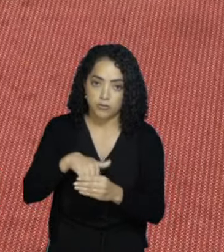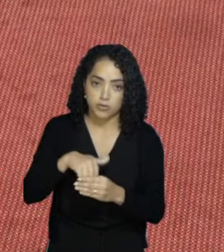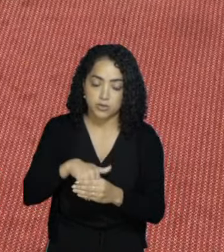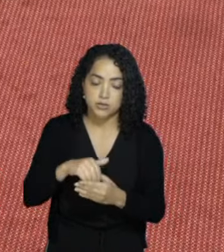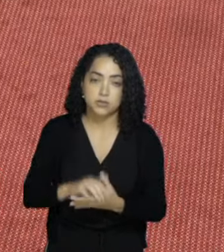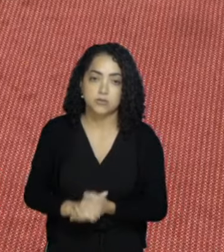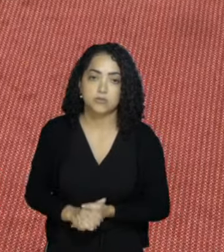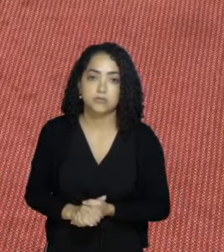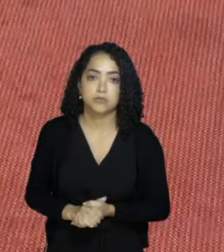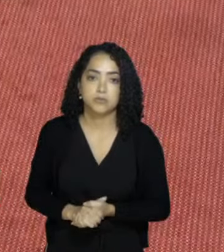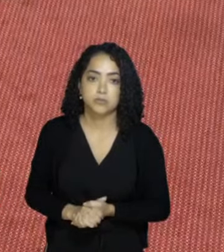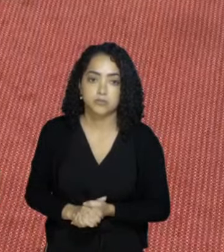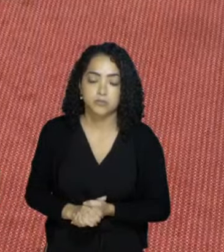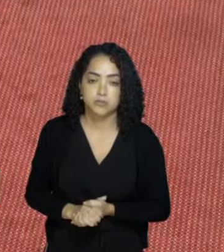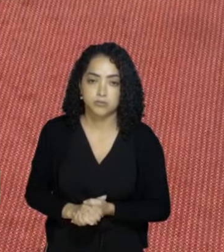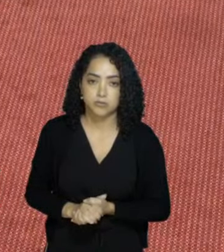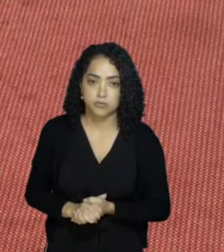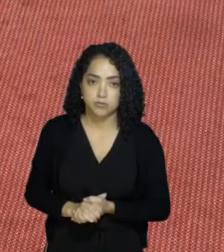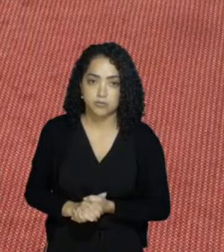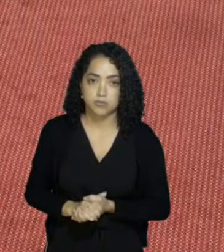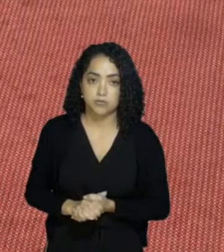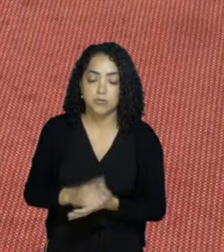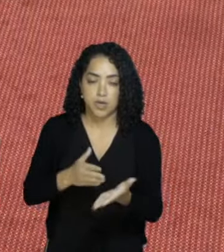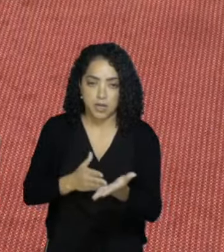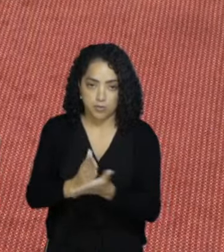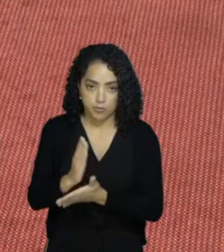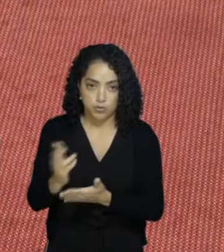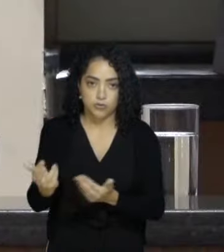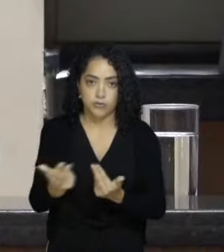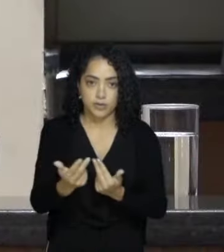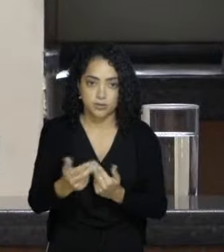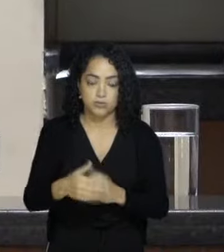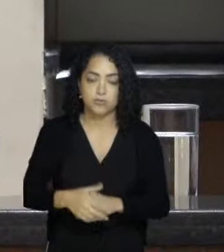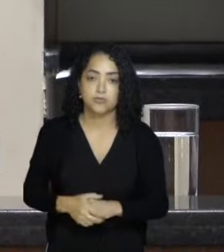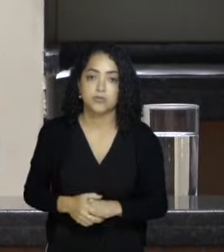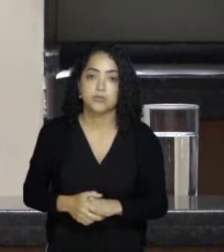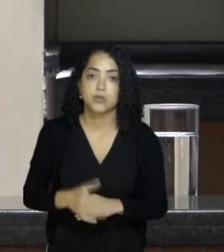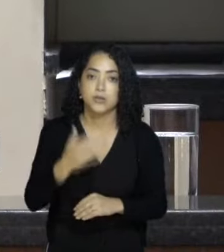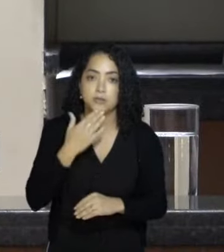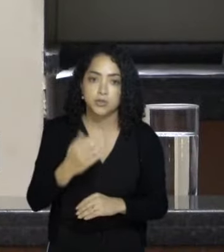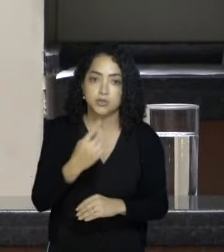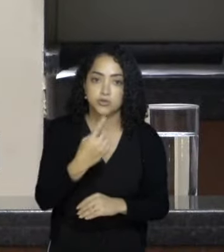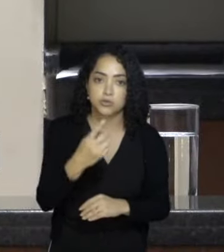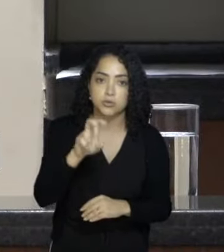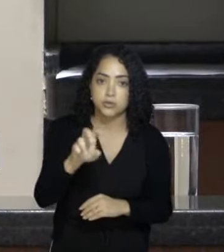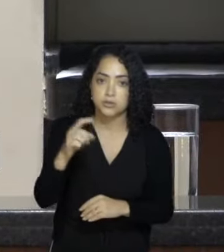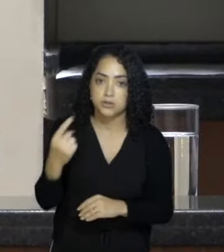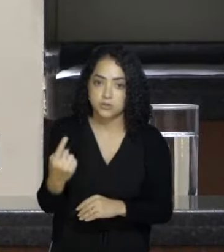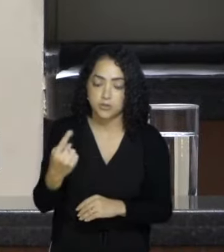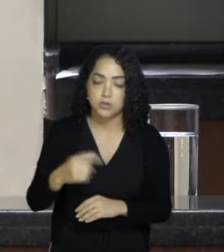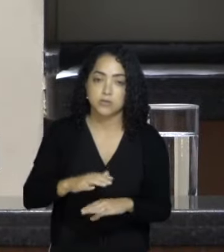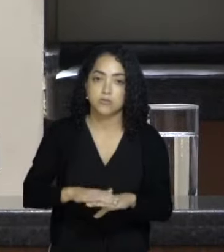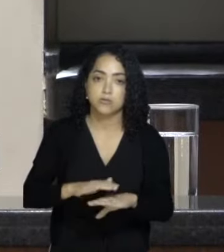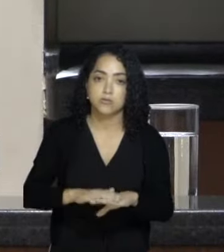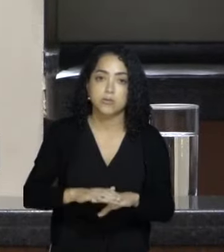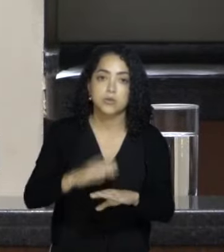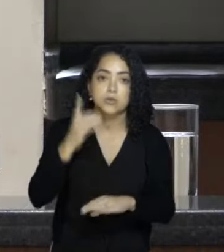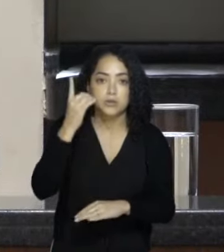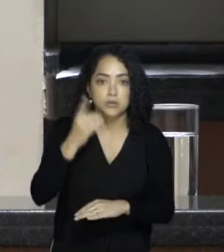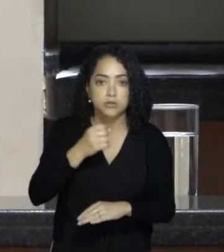Deputados que aprovam, permaneçam como se encontram. Aprovado por unanimidade. Pedido de informação 151/2023, autoria deputado repórter